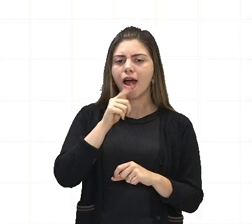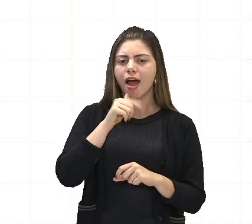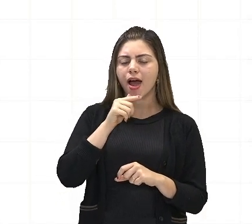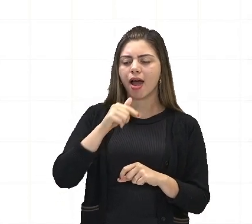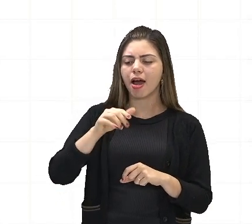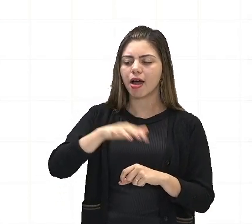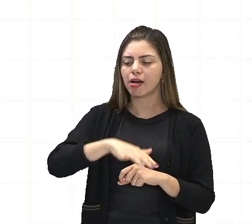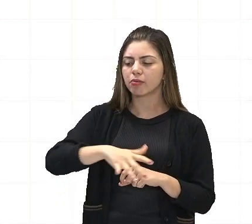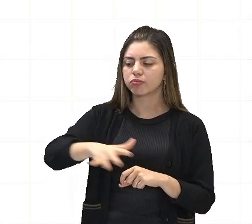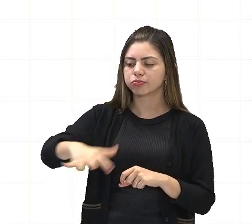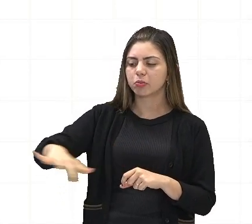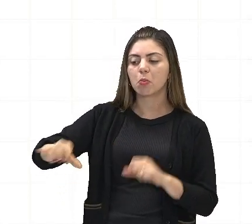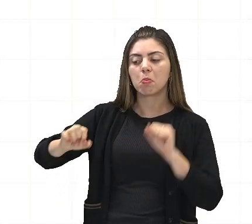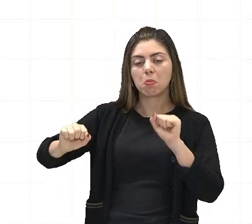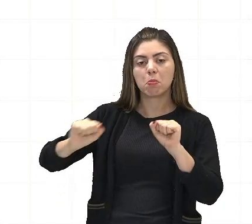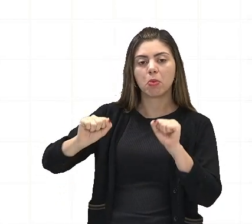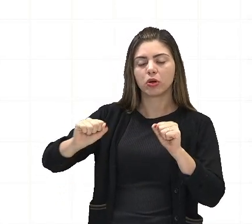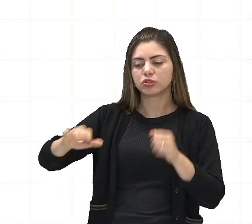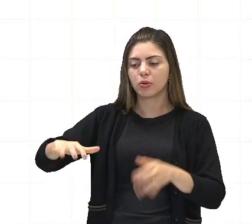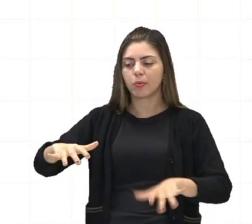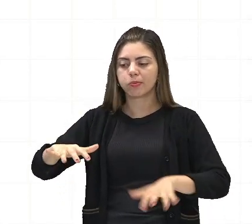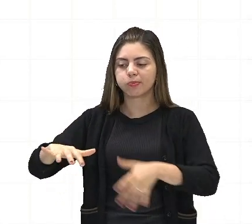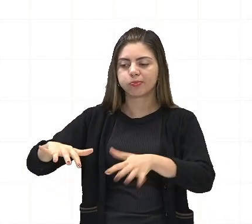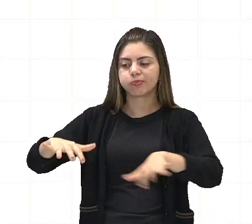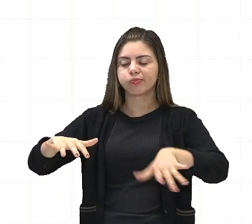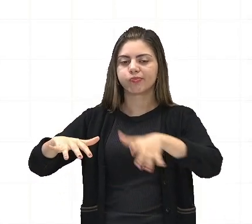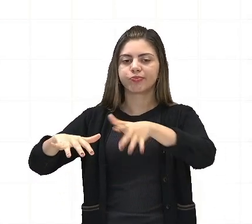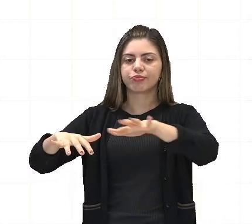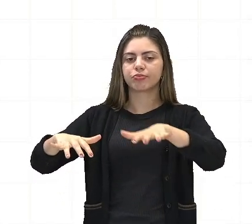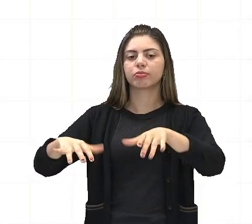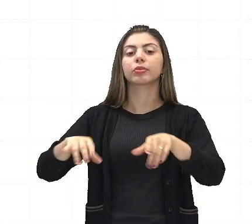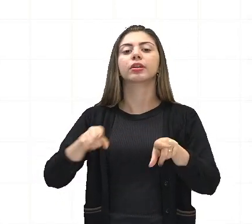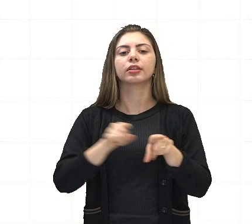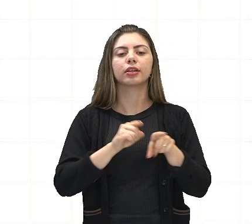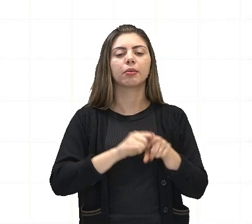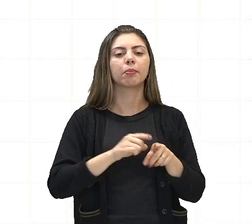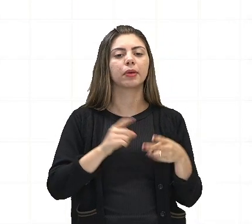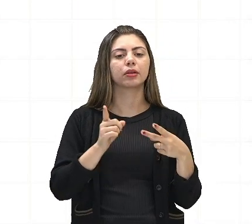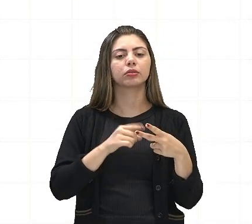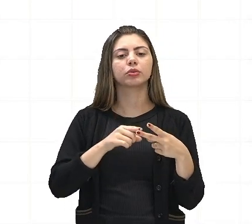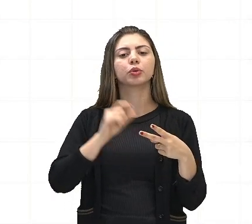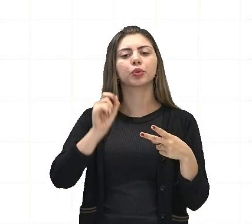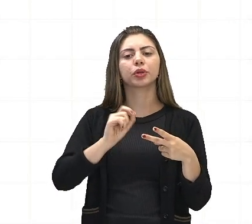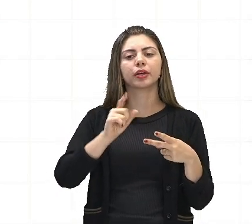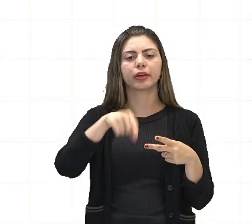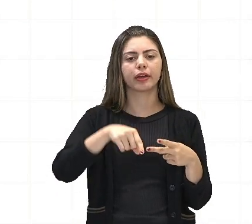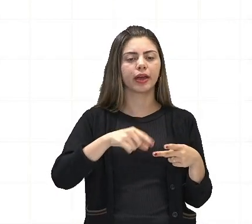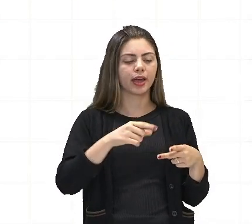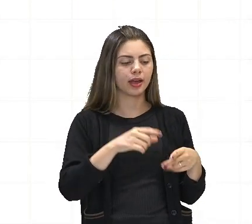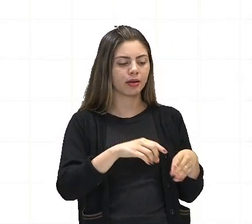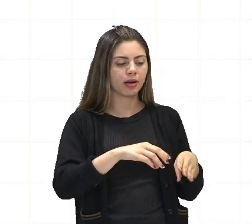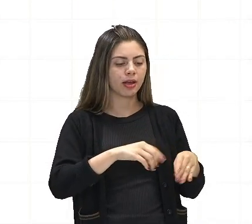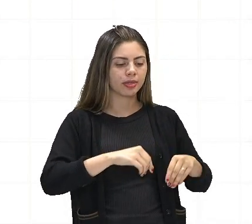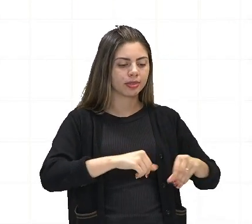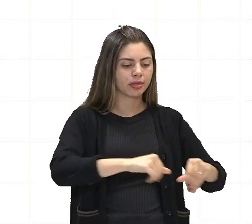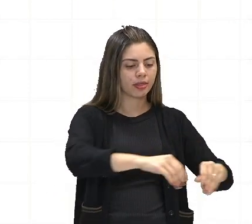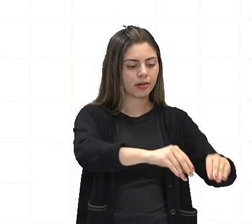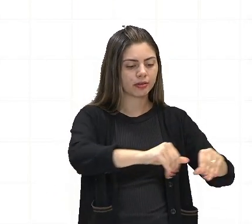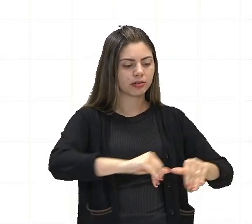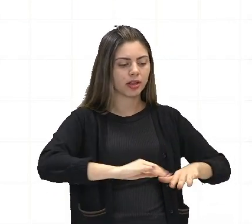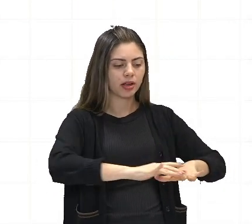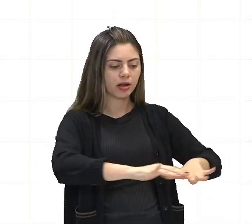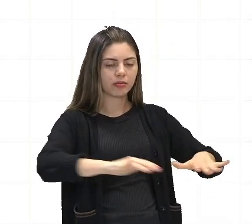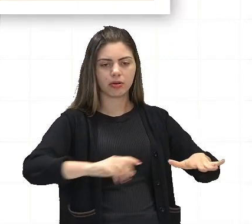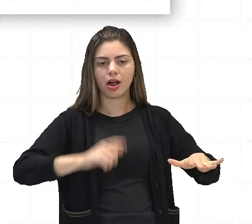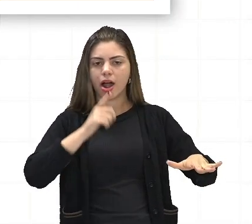sujeita às inundações anuais, e eu tenho também a terra firme, que é a região normalmente não inundada. Observe aí